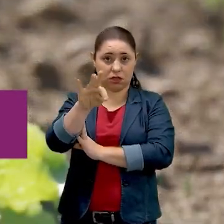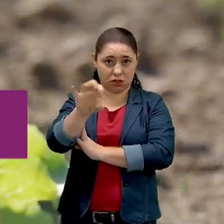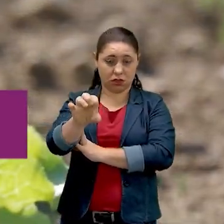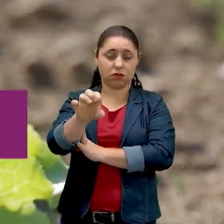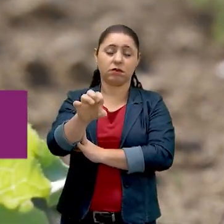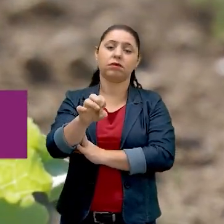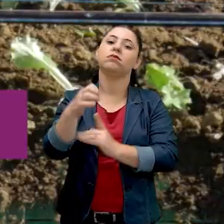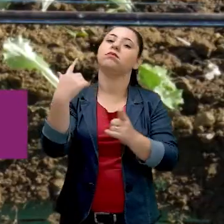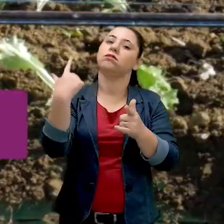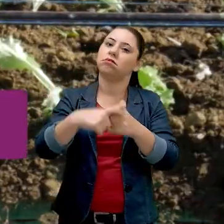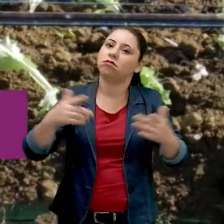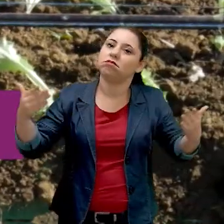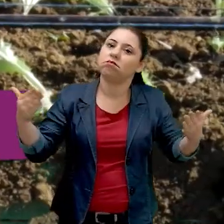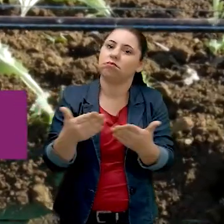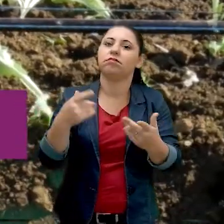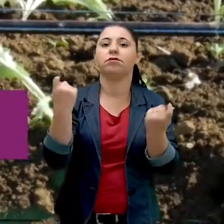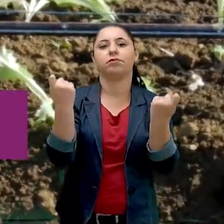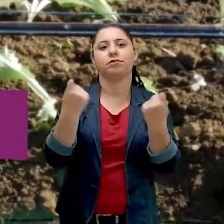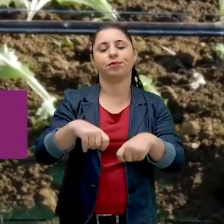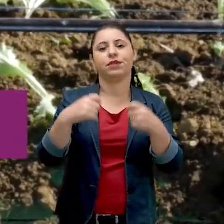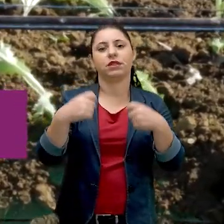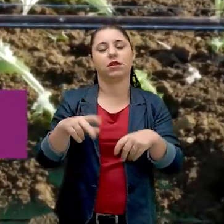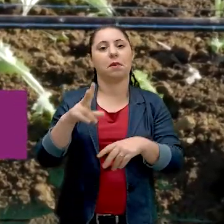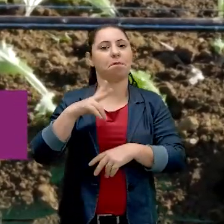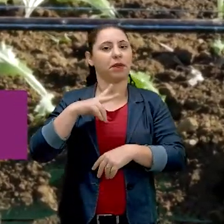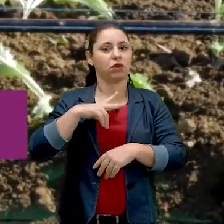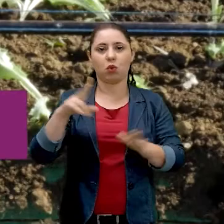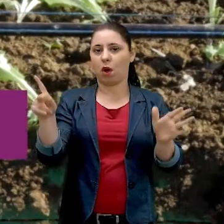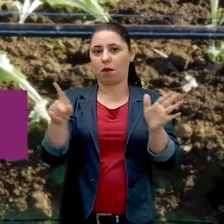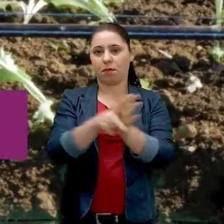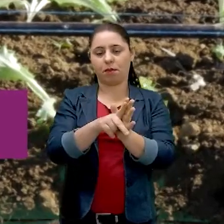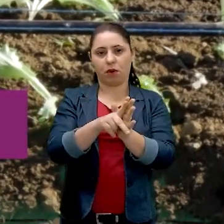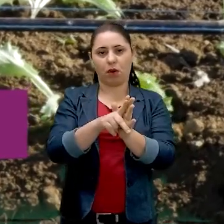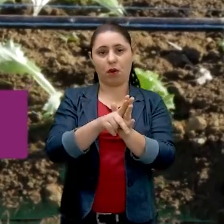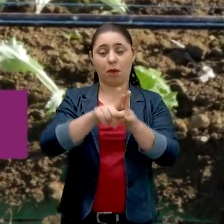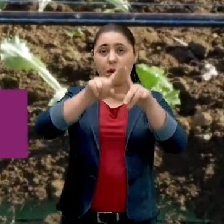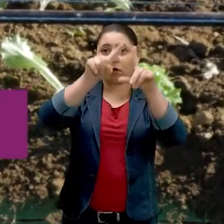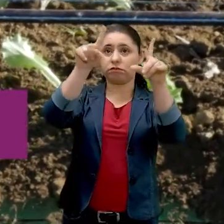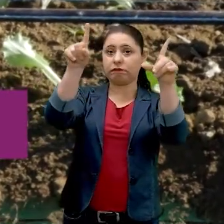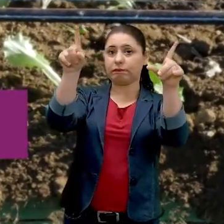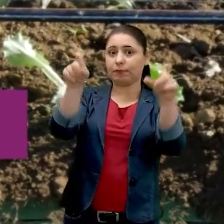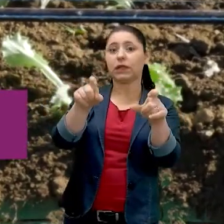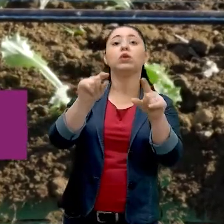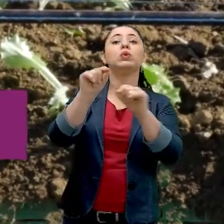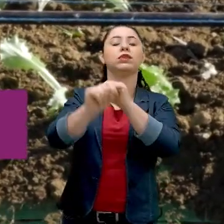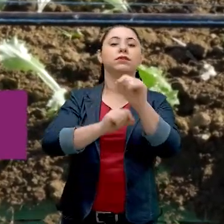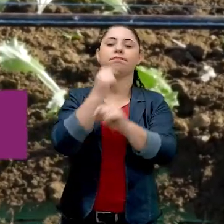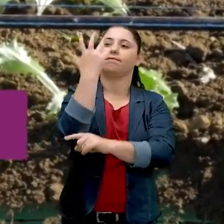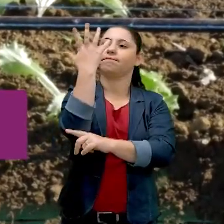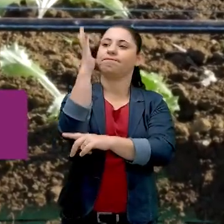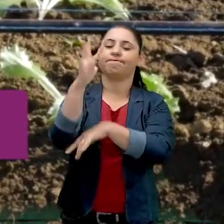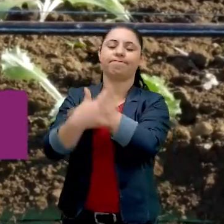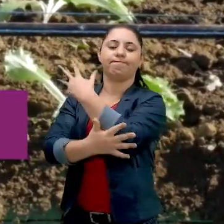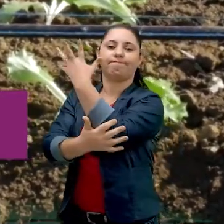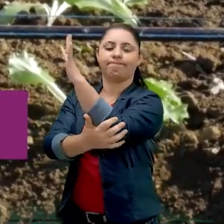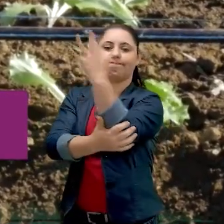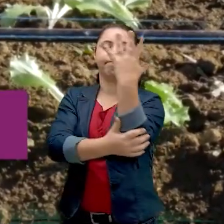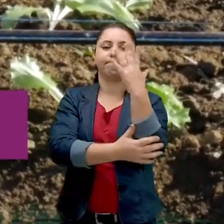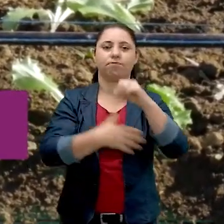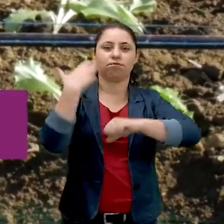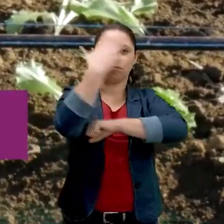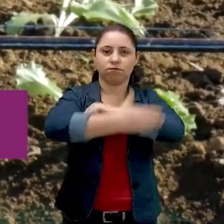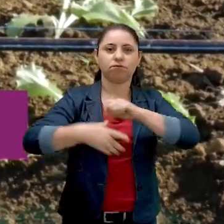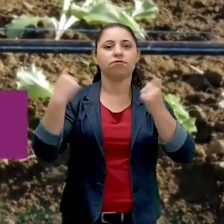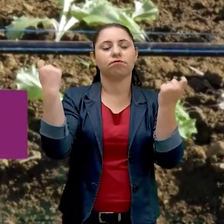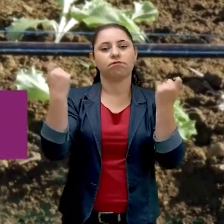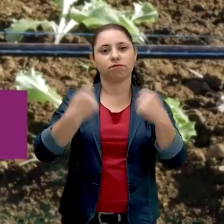uma situação muito particular nossa, da questão ambiental, que necessita de